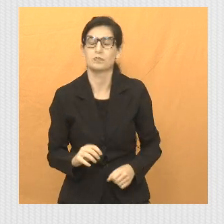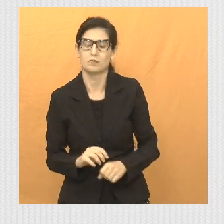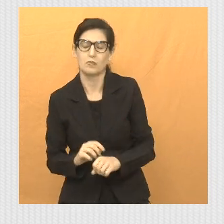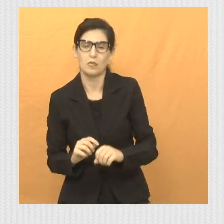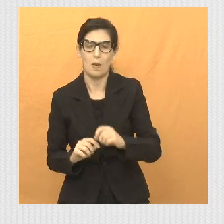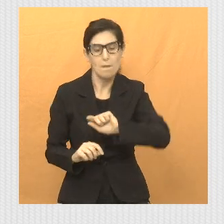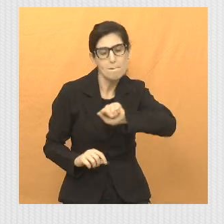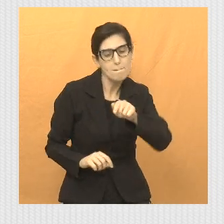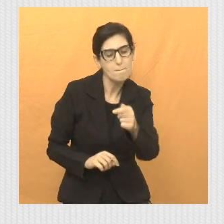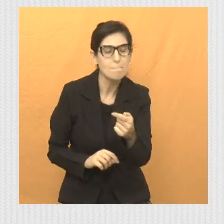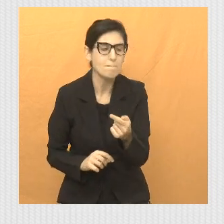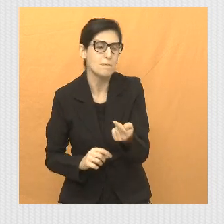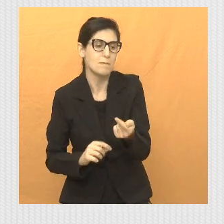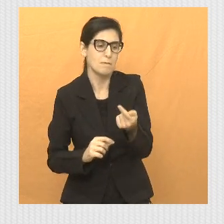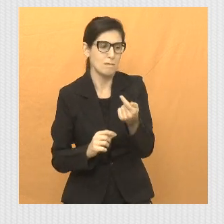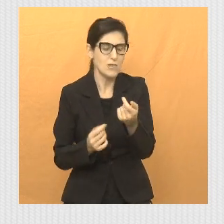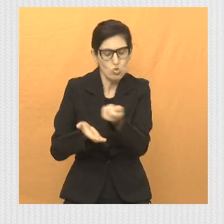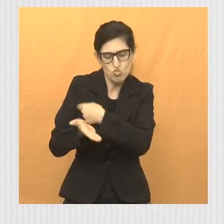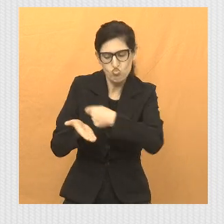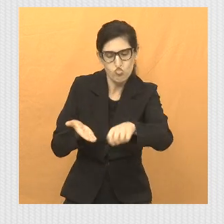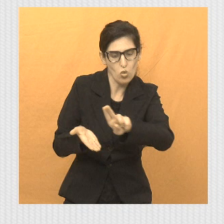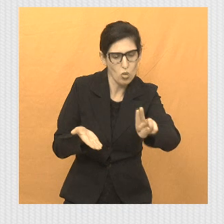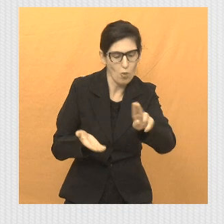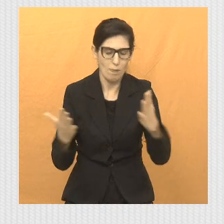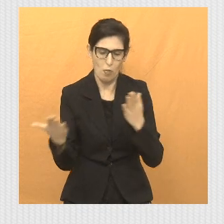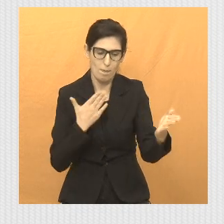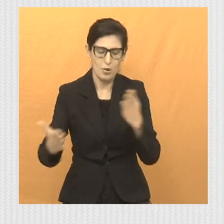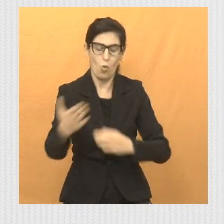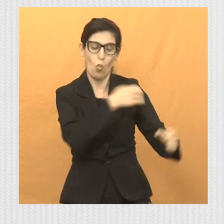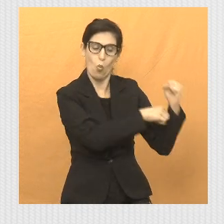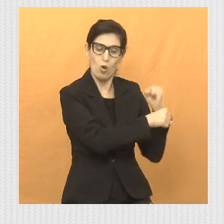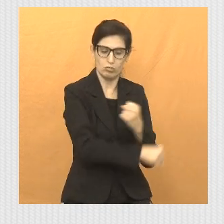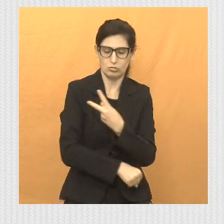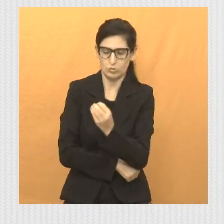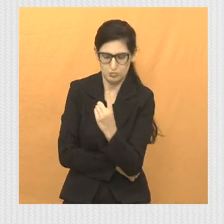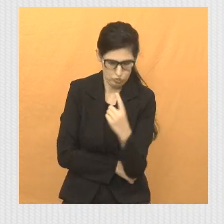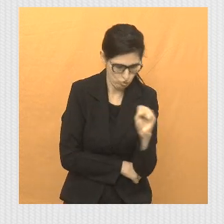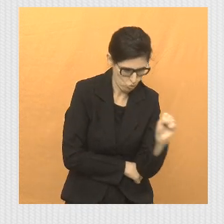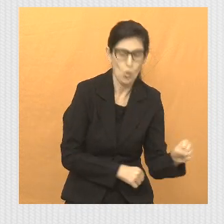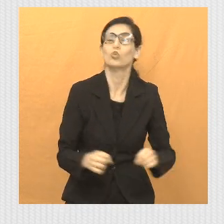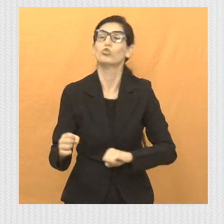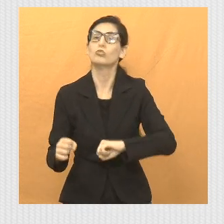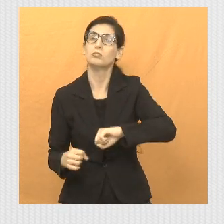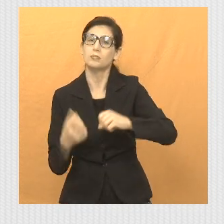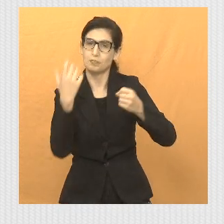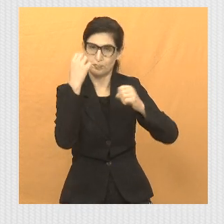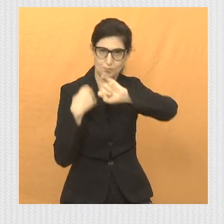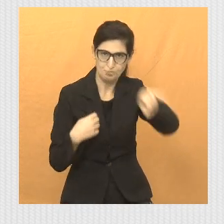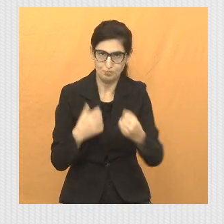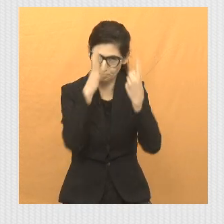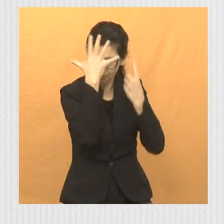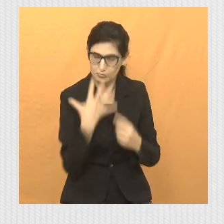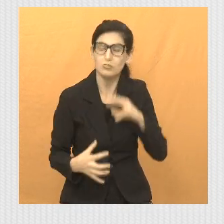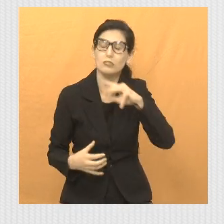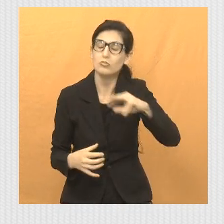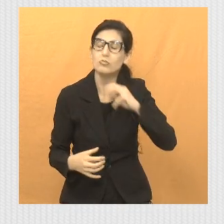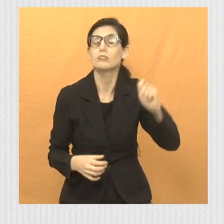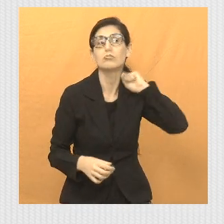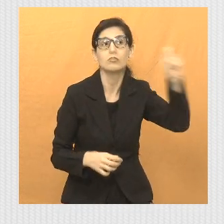1.000 consultas, se compararmos com o ano de 2018. Fechamos o quadrimestre com